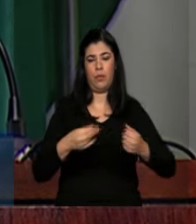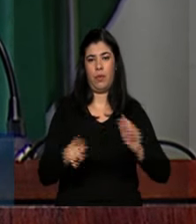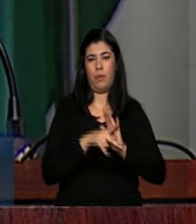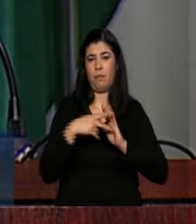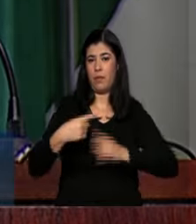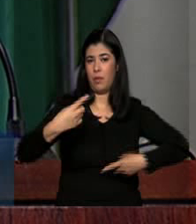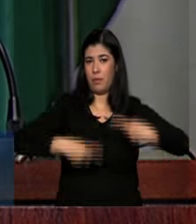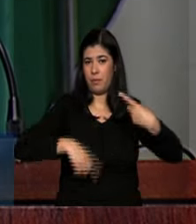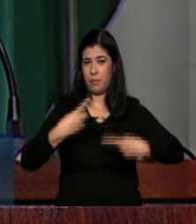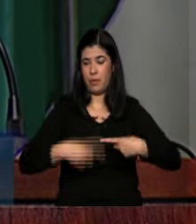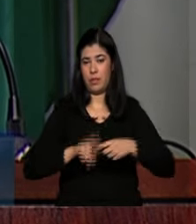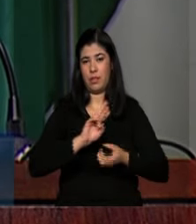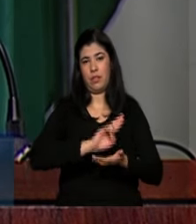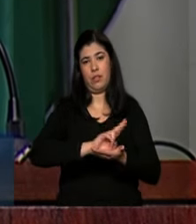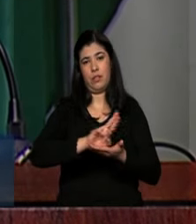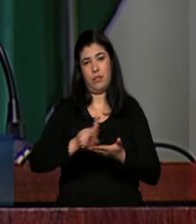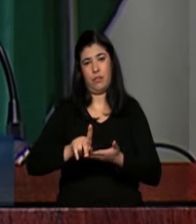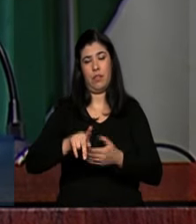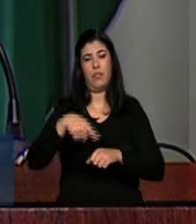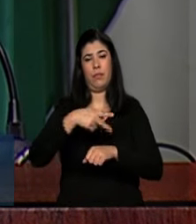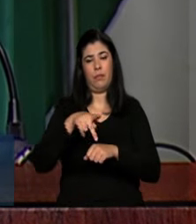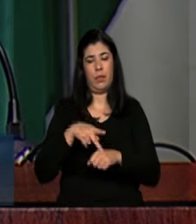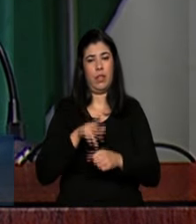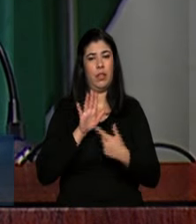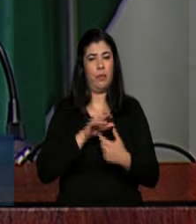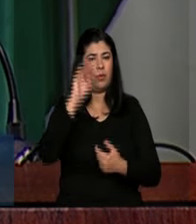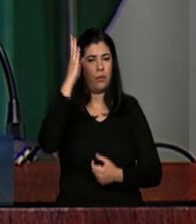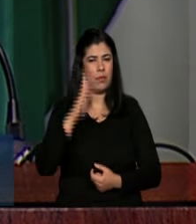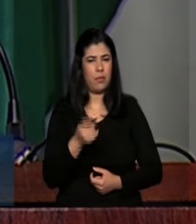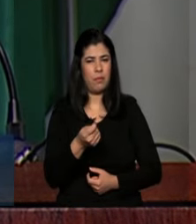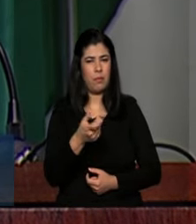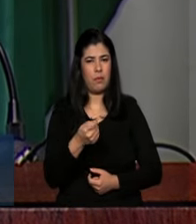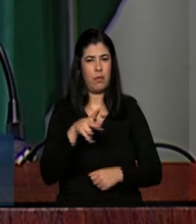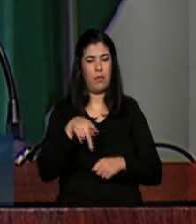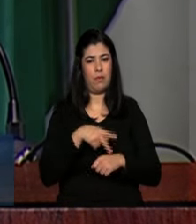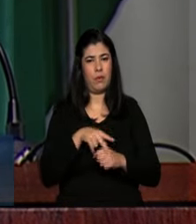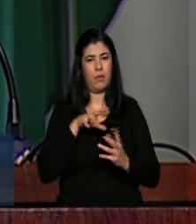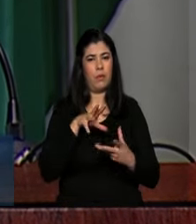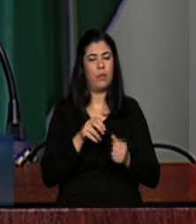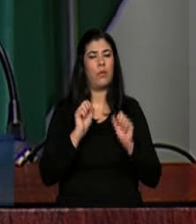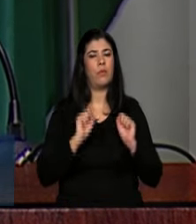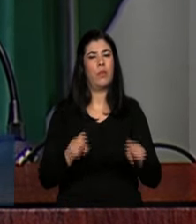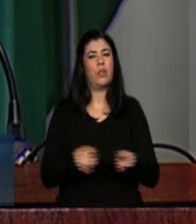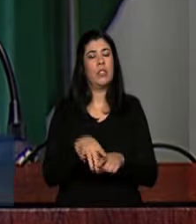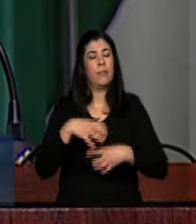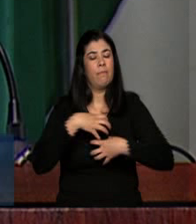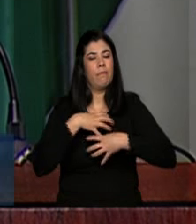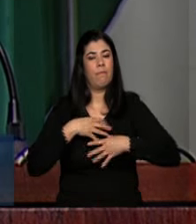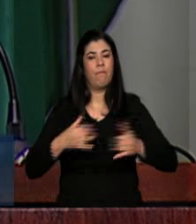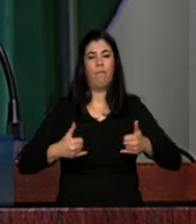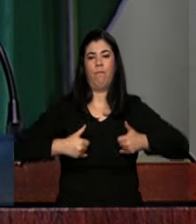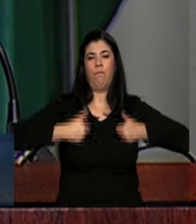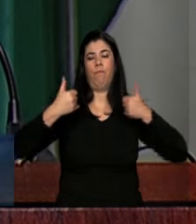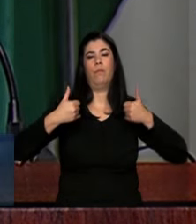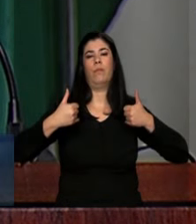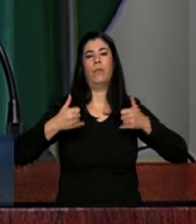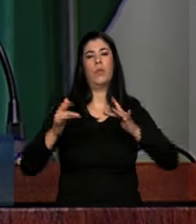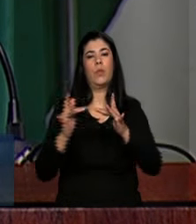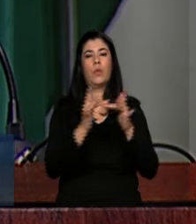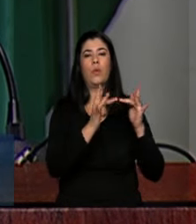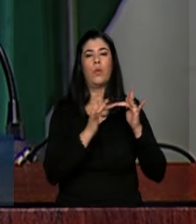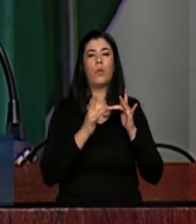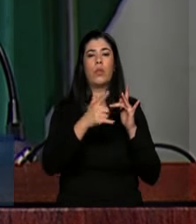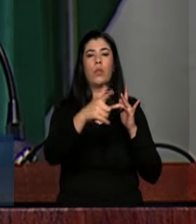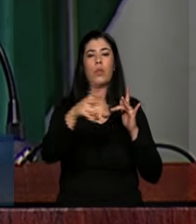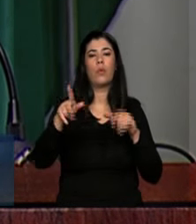da política externa e que faz do Brasil um dos poucos países do mundo que se pode orgulhar de manter relações com todos